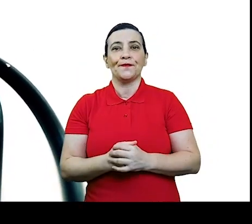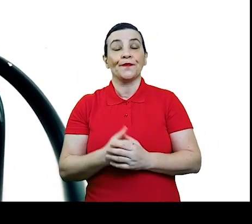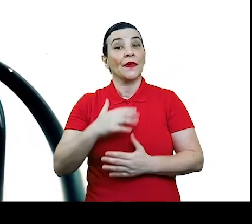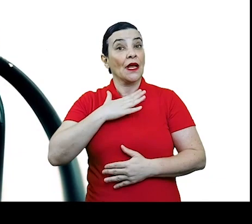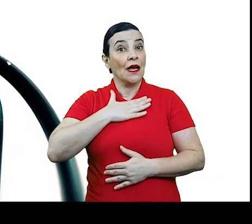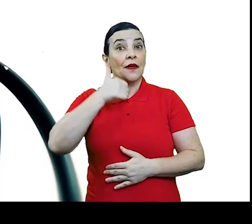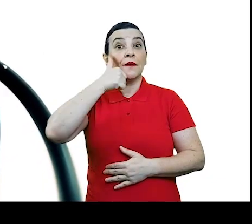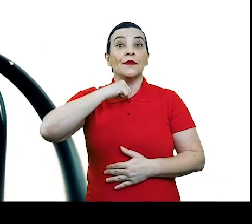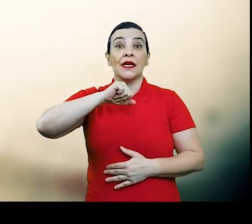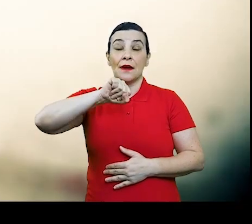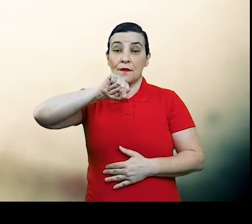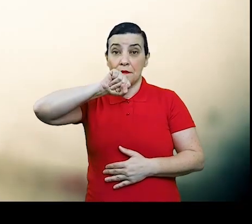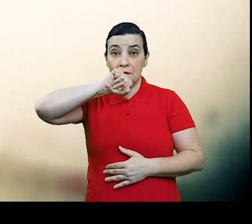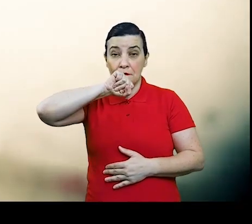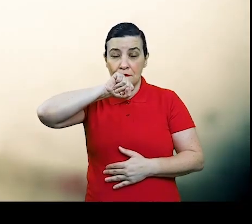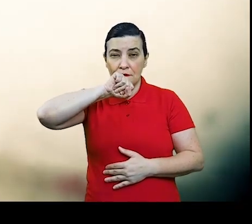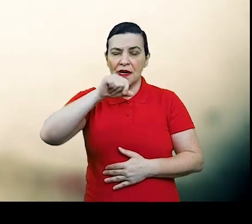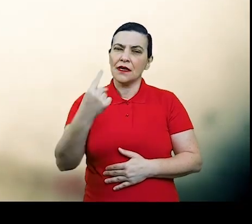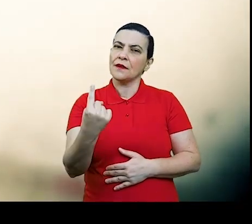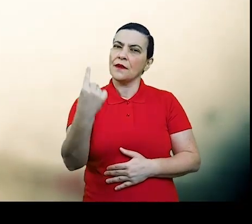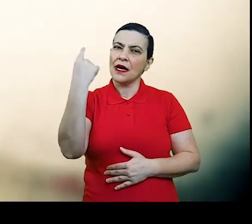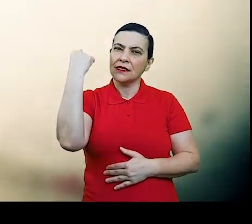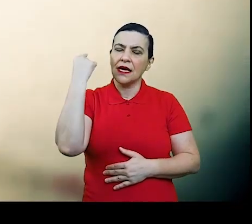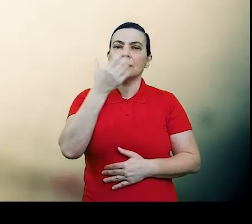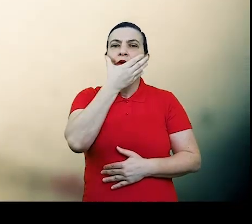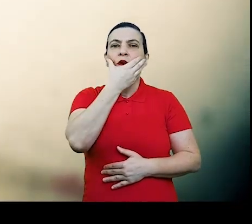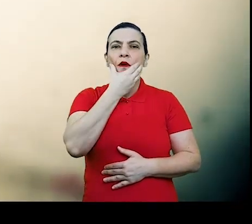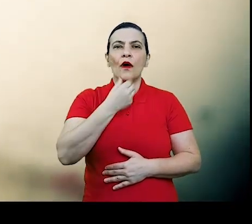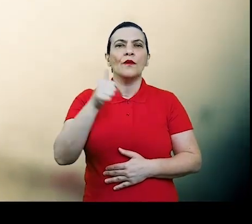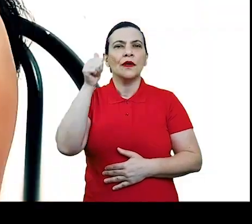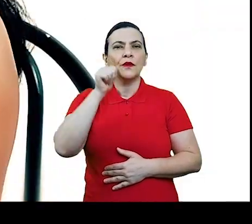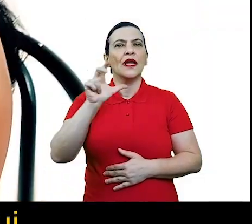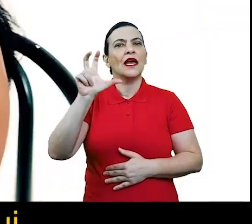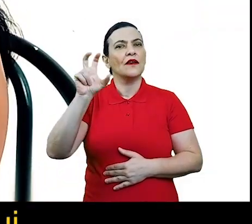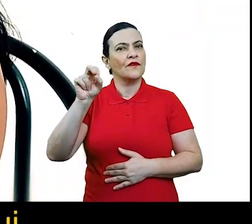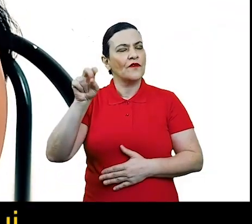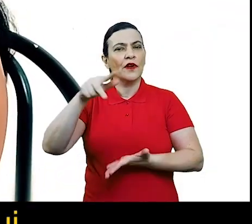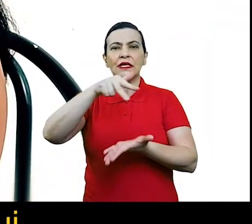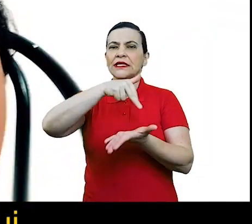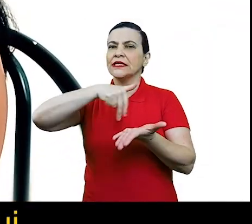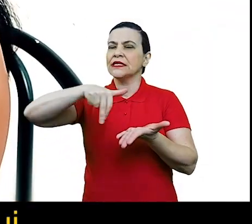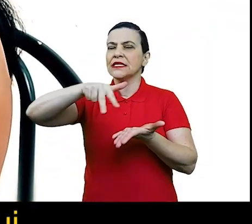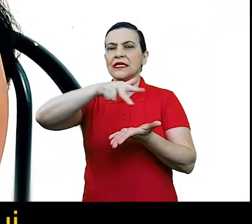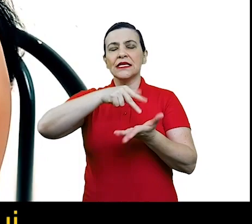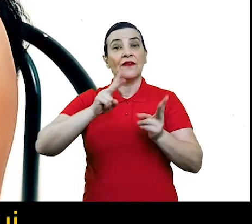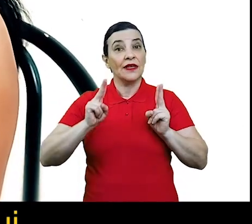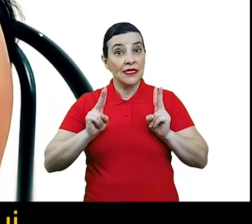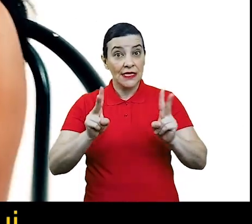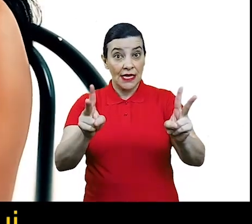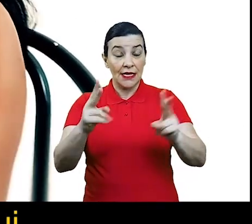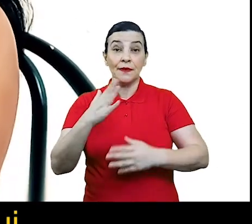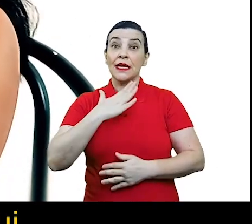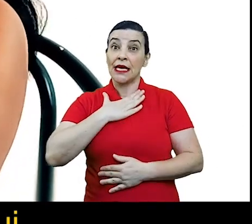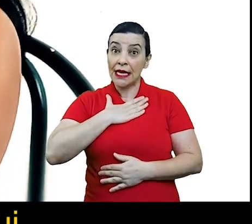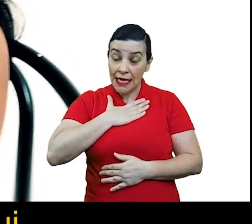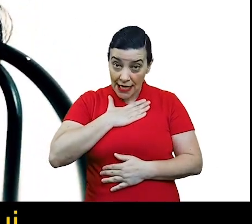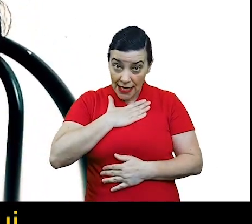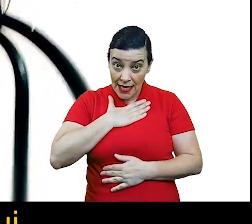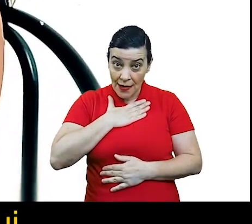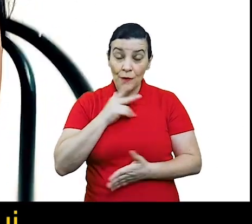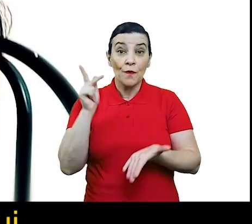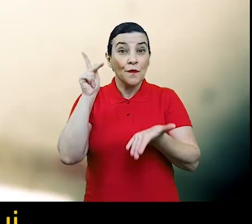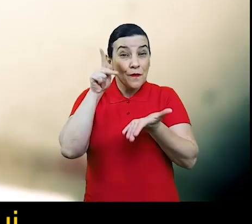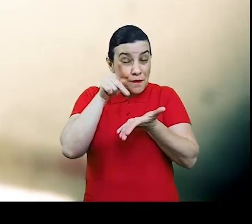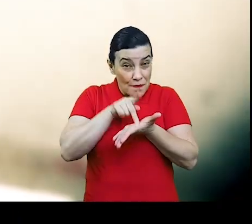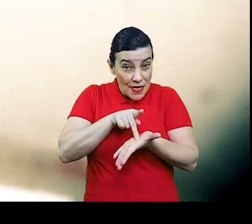minha mãe, meus avós sempre dançaram nas comunidades, mas a dançar, assim, eu vim